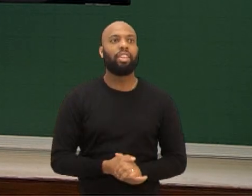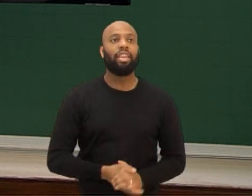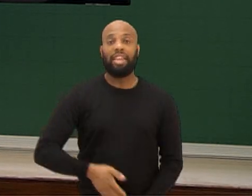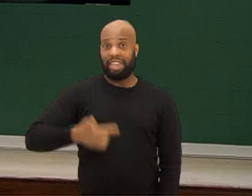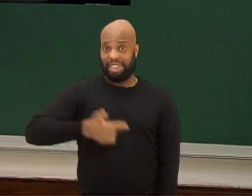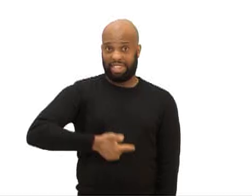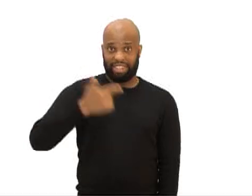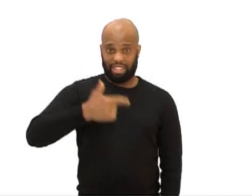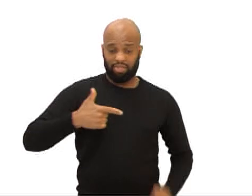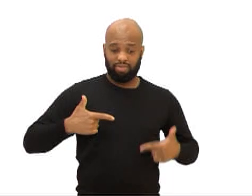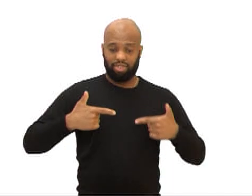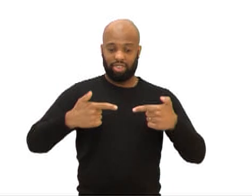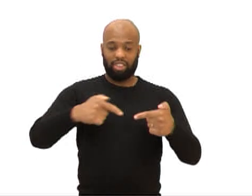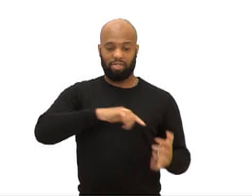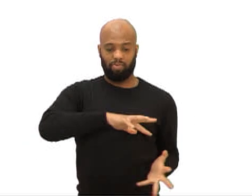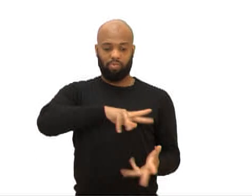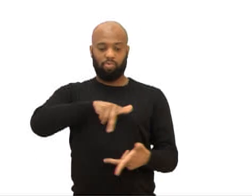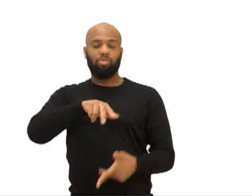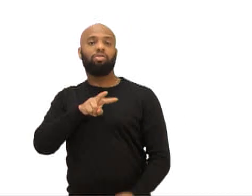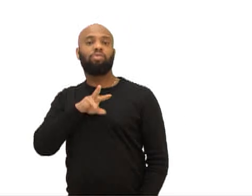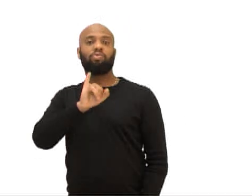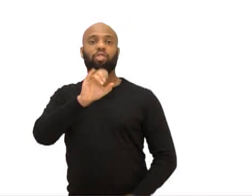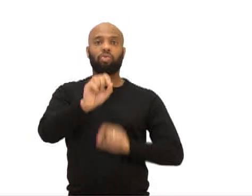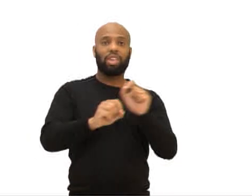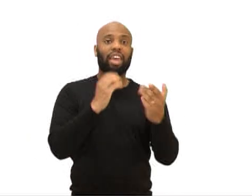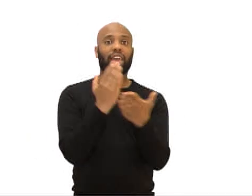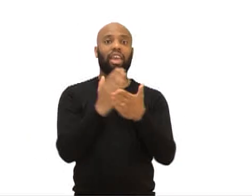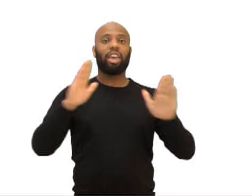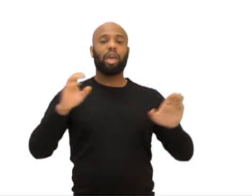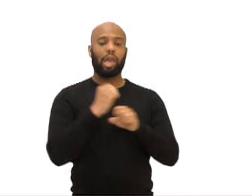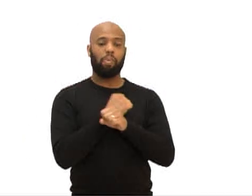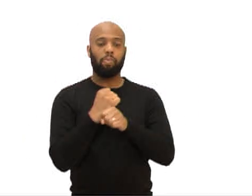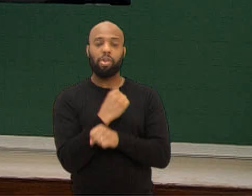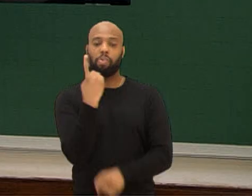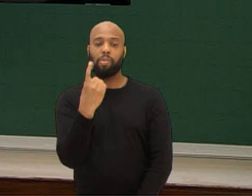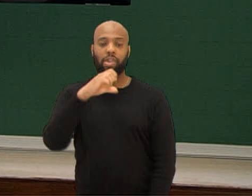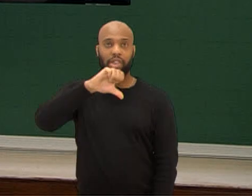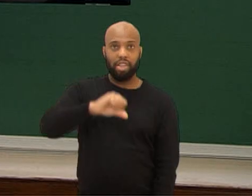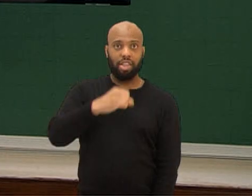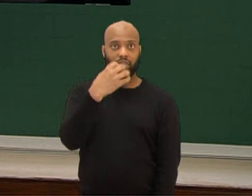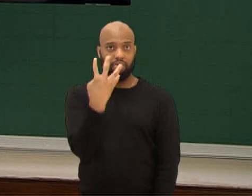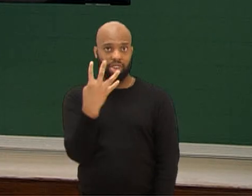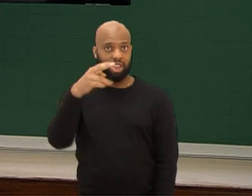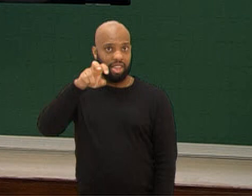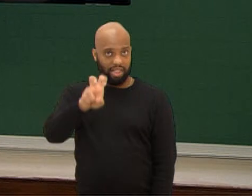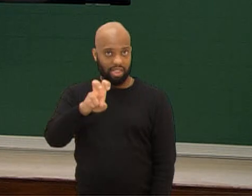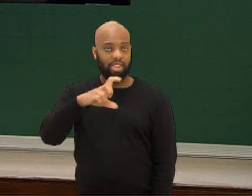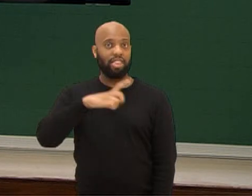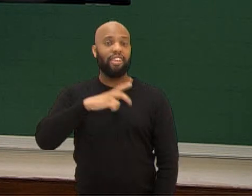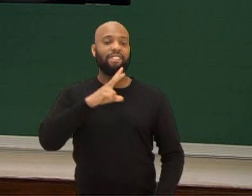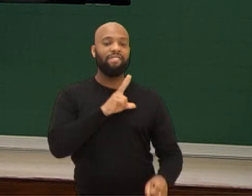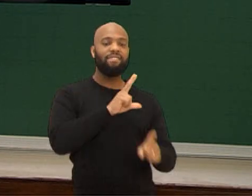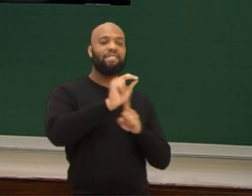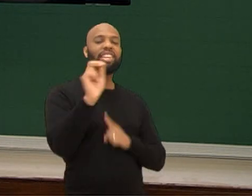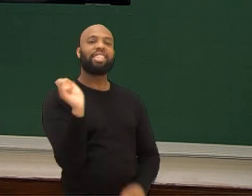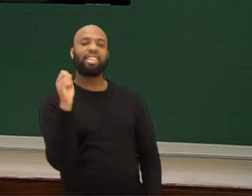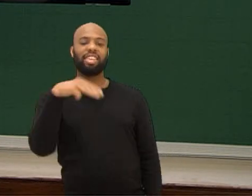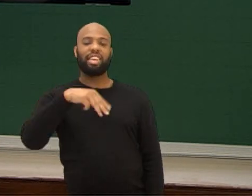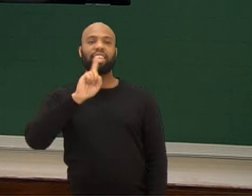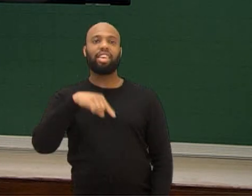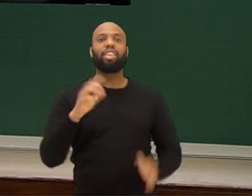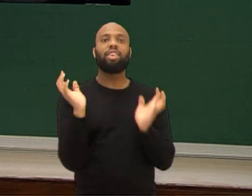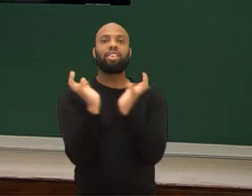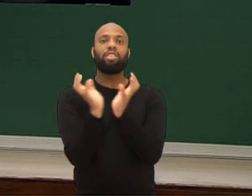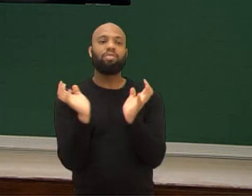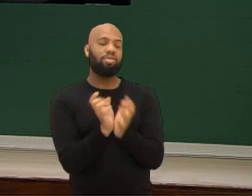Segunda Guerra Mundial ela vai acabar no ano de 1945 com a vitória do